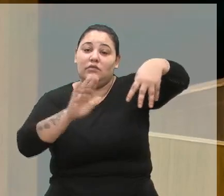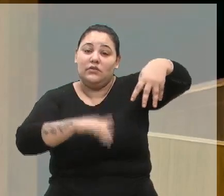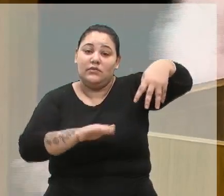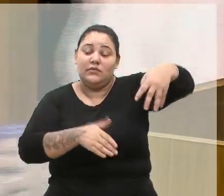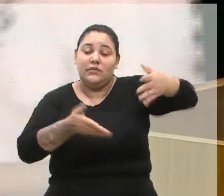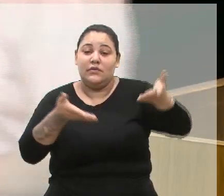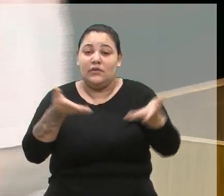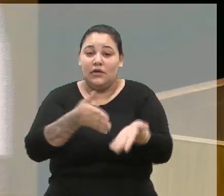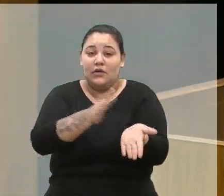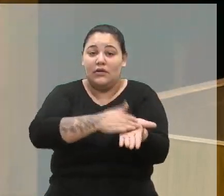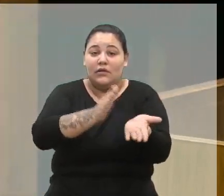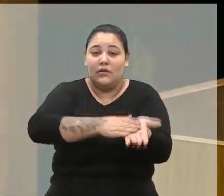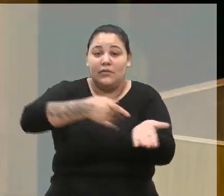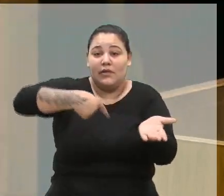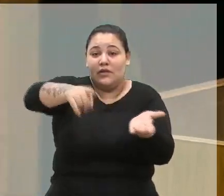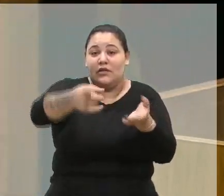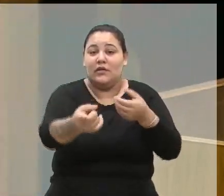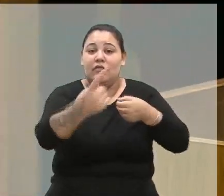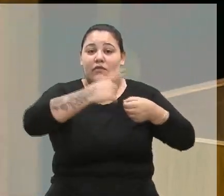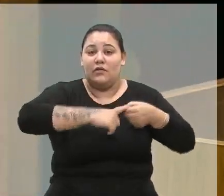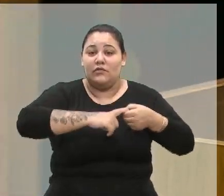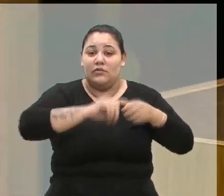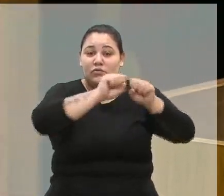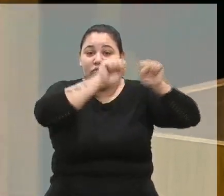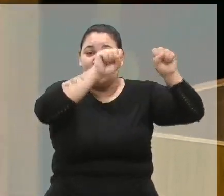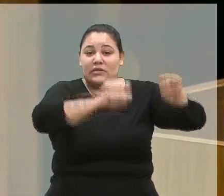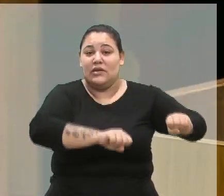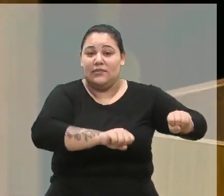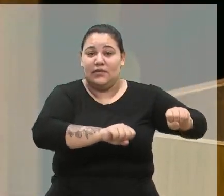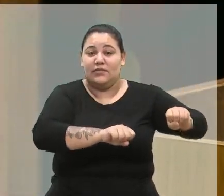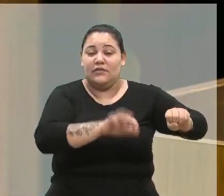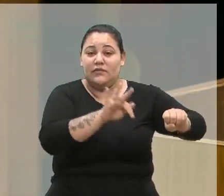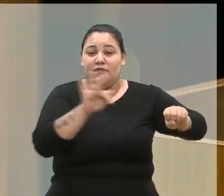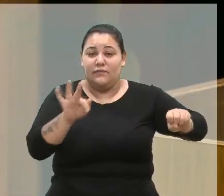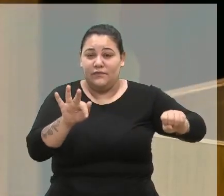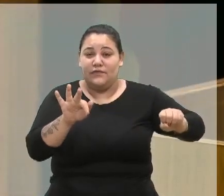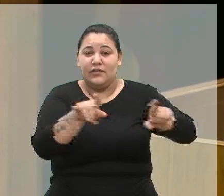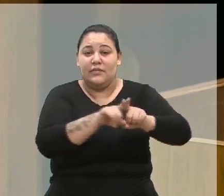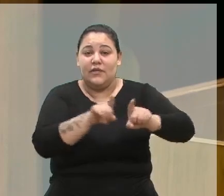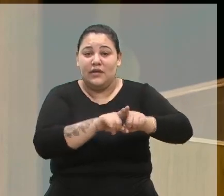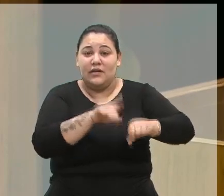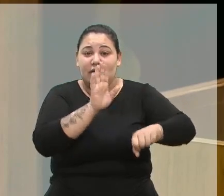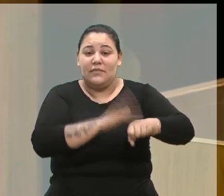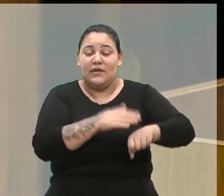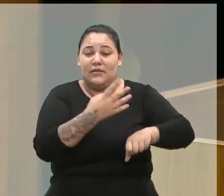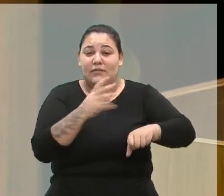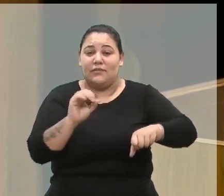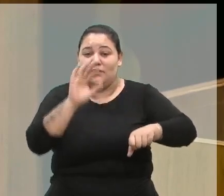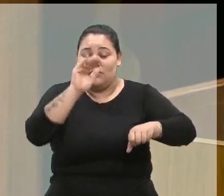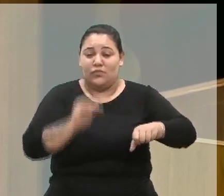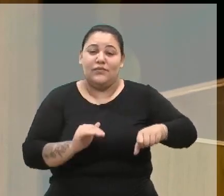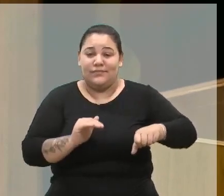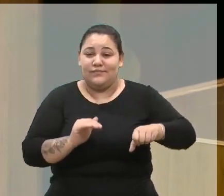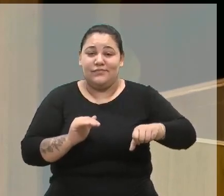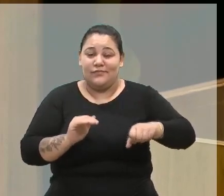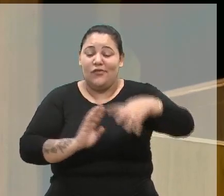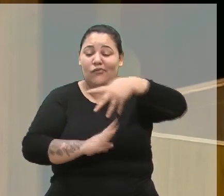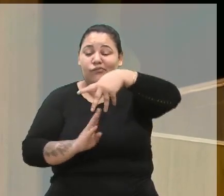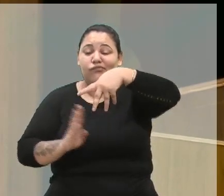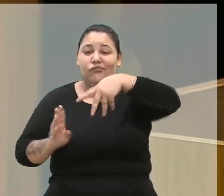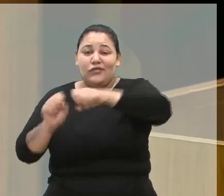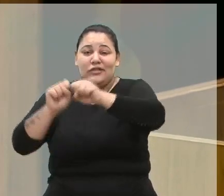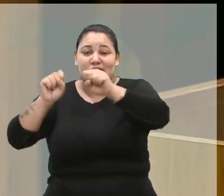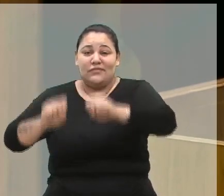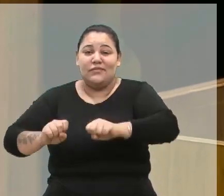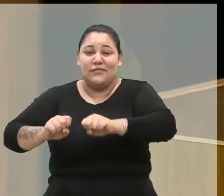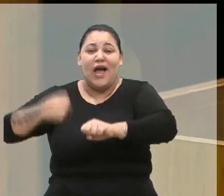no sistema Free Flow, que o custeio é 40% mais barato e o pedágio é mais caro,